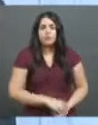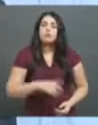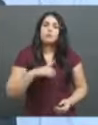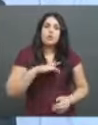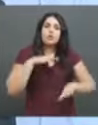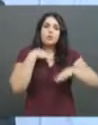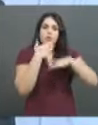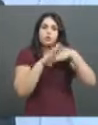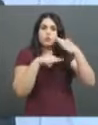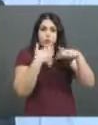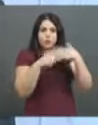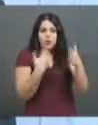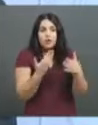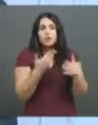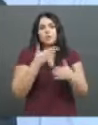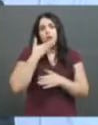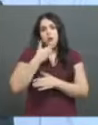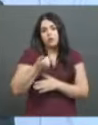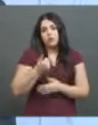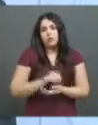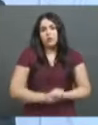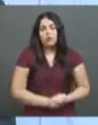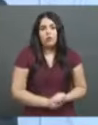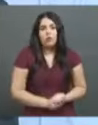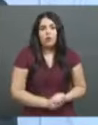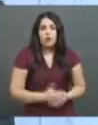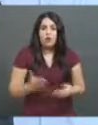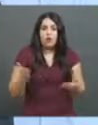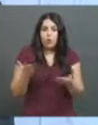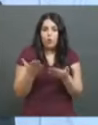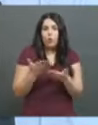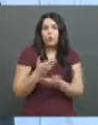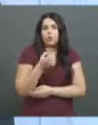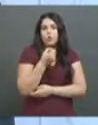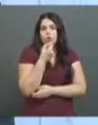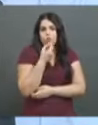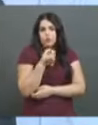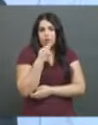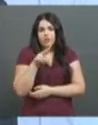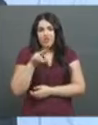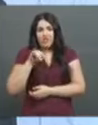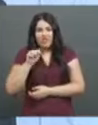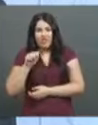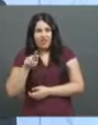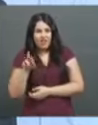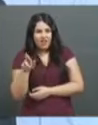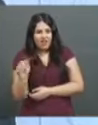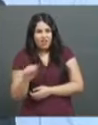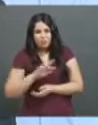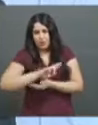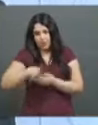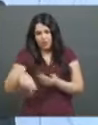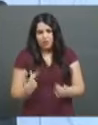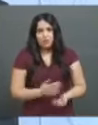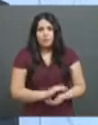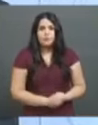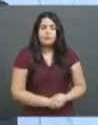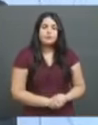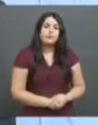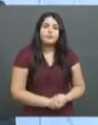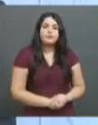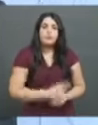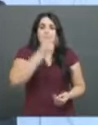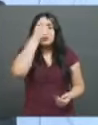evolução, uma melhora com essas drogas desde o lançamento do Viagra, mas, além disso, aqueles que